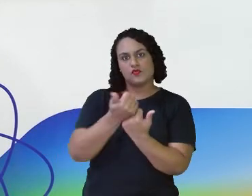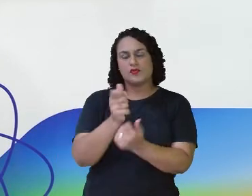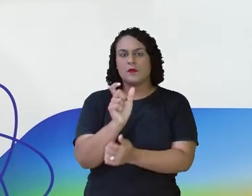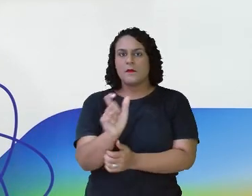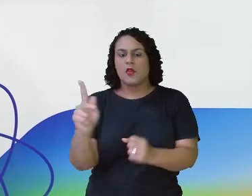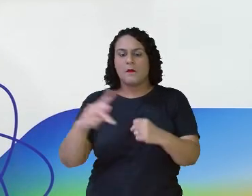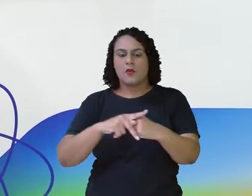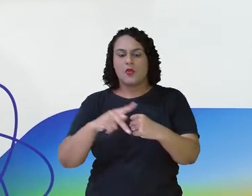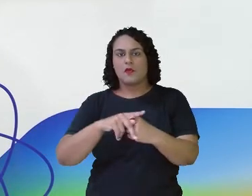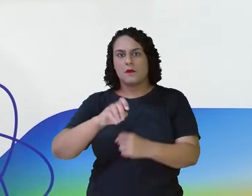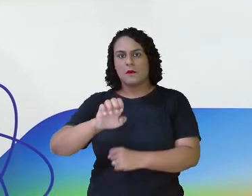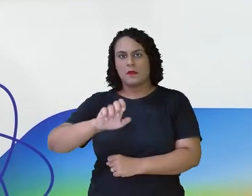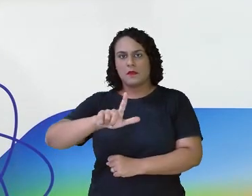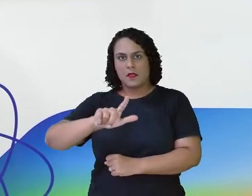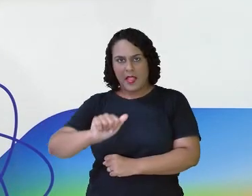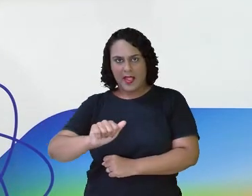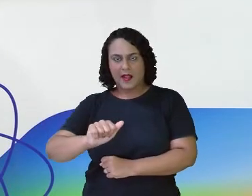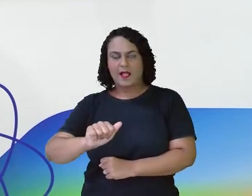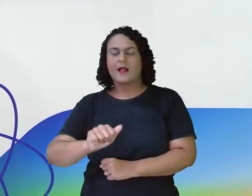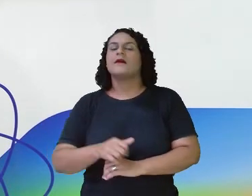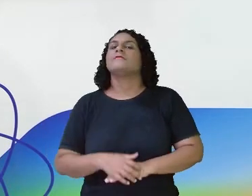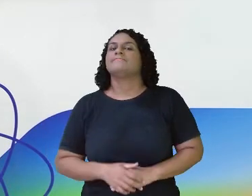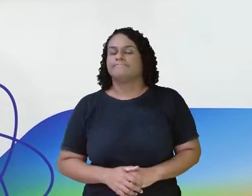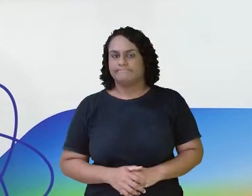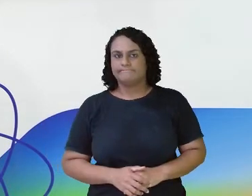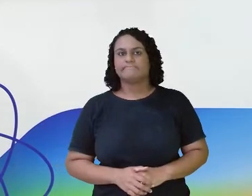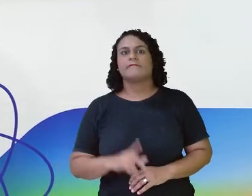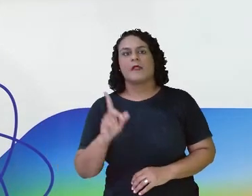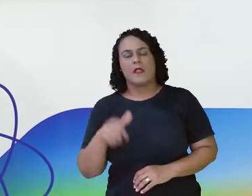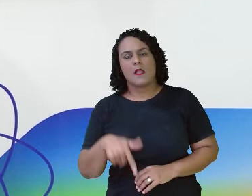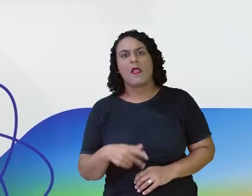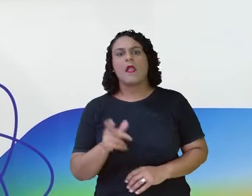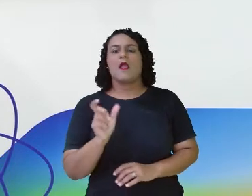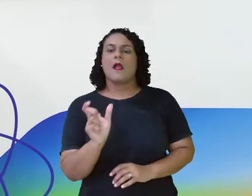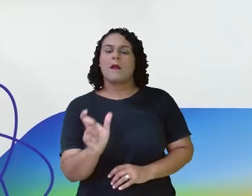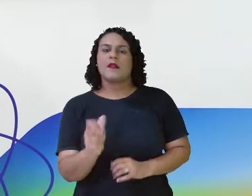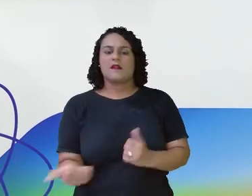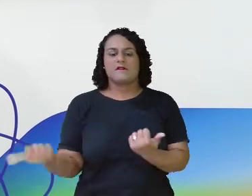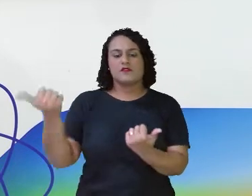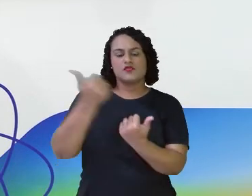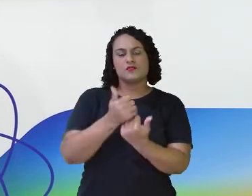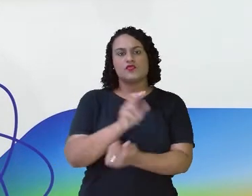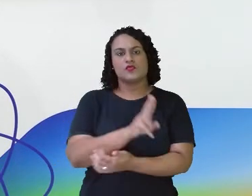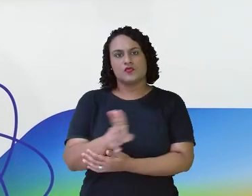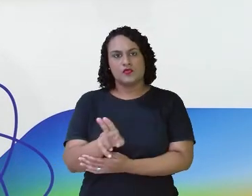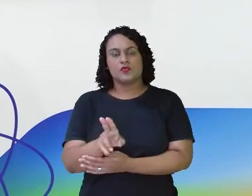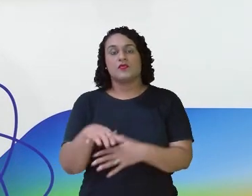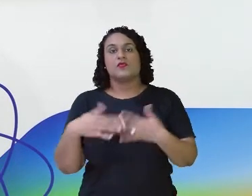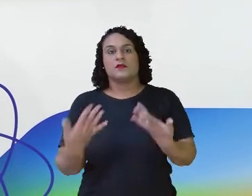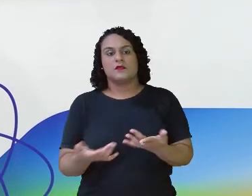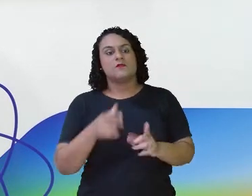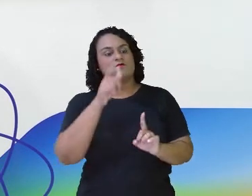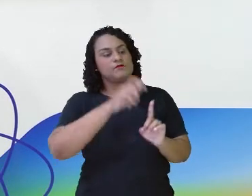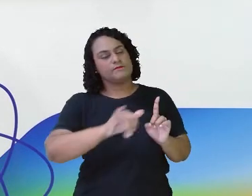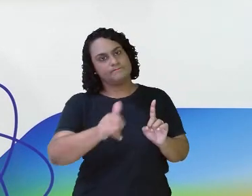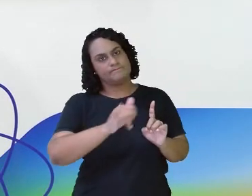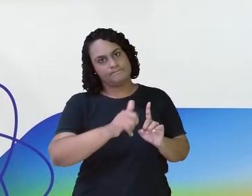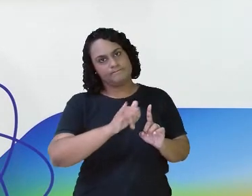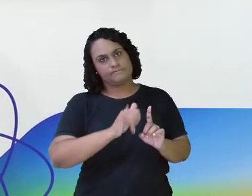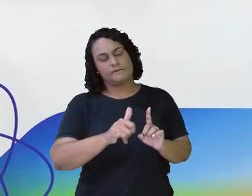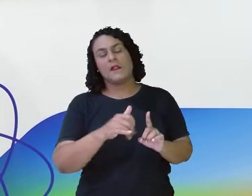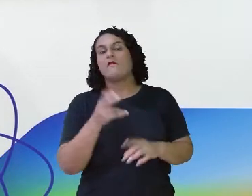palavra na frase, no texto, na oração, que vai substituir o nome. Deu para entender? Então, no caso dos narradores, ou eles vão